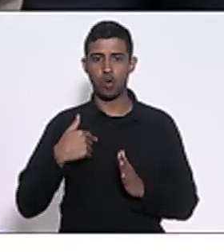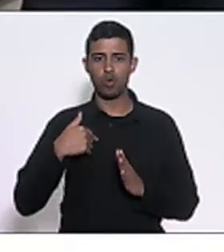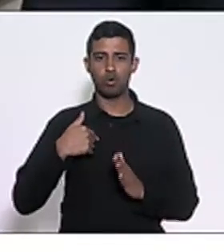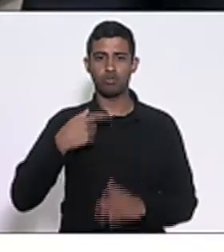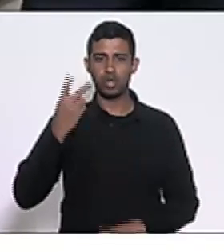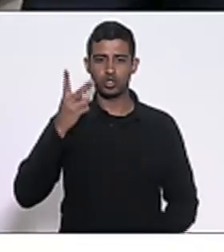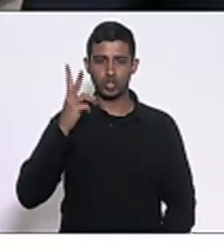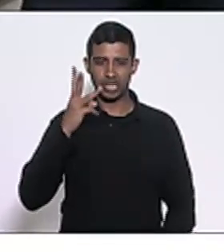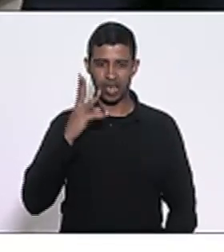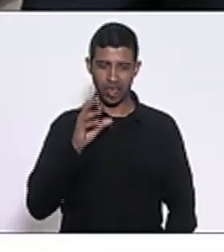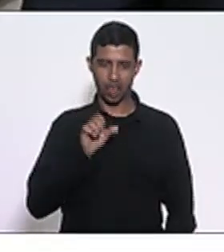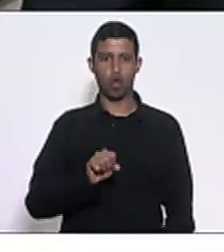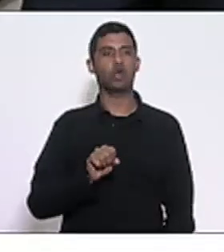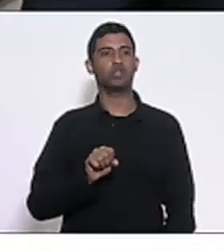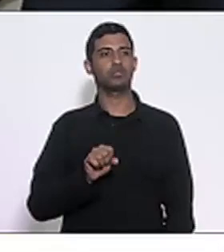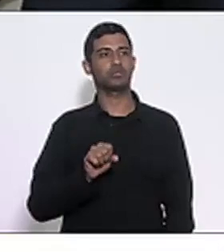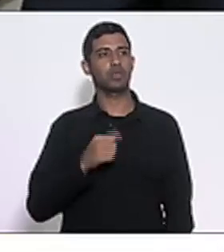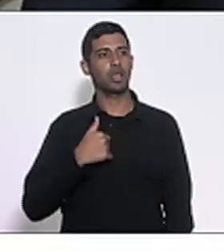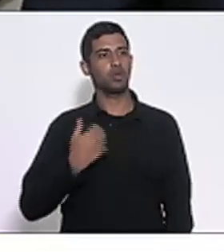do sindicato.